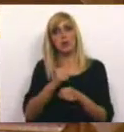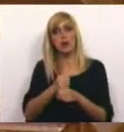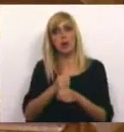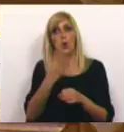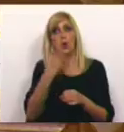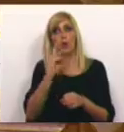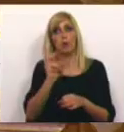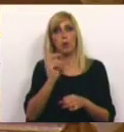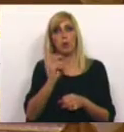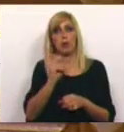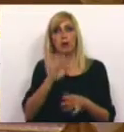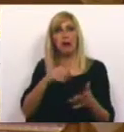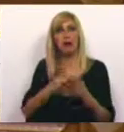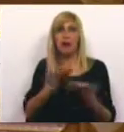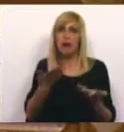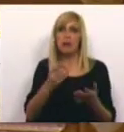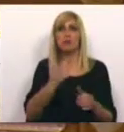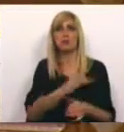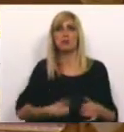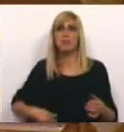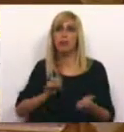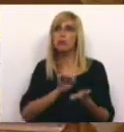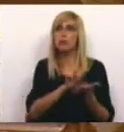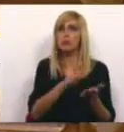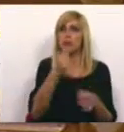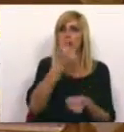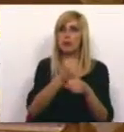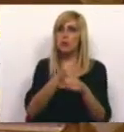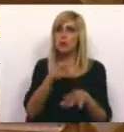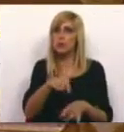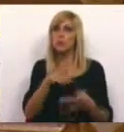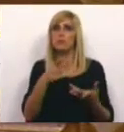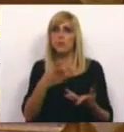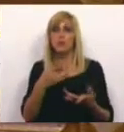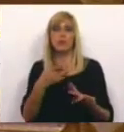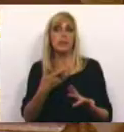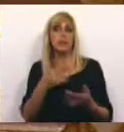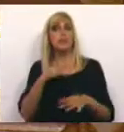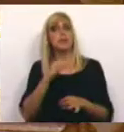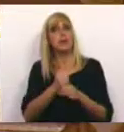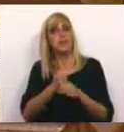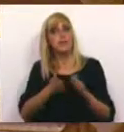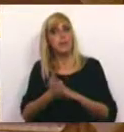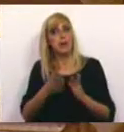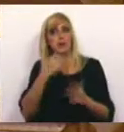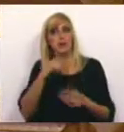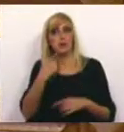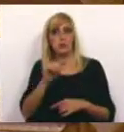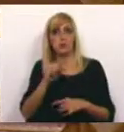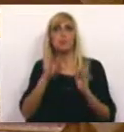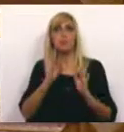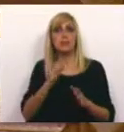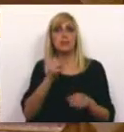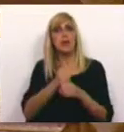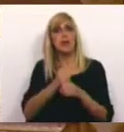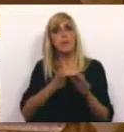4 anos a semear desemprego e a despedir trabalhadores. Mas, Sr. Deputado, nós consideramos que emprego não basta, é preciso emprego com direitos. E